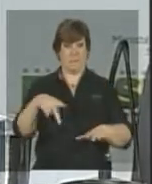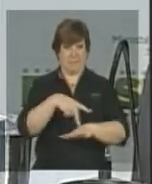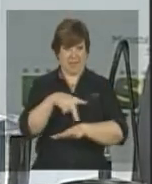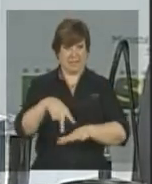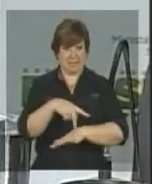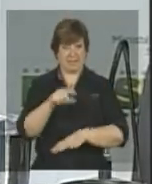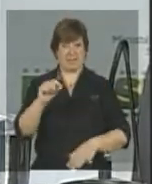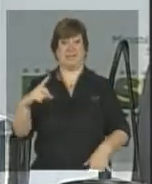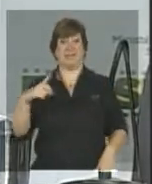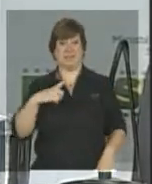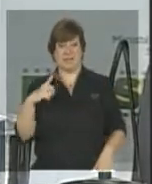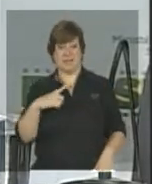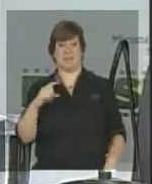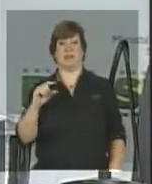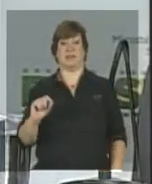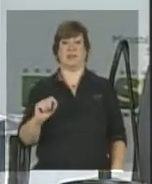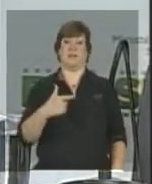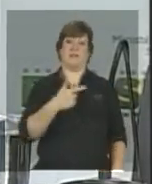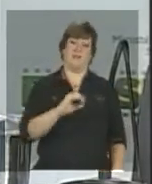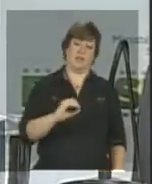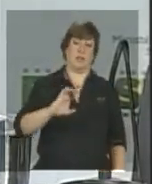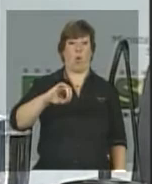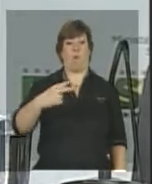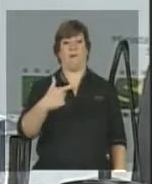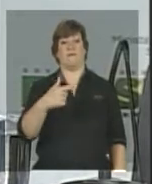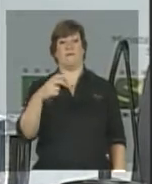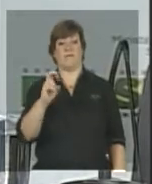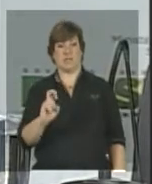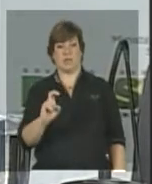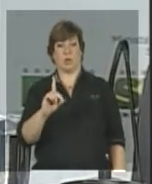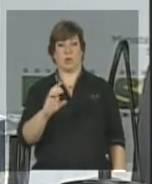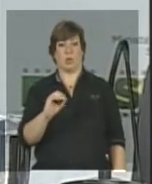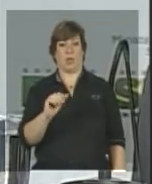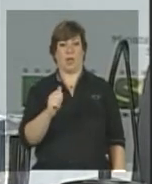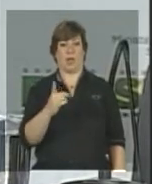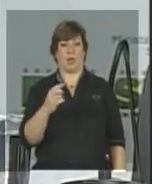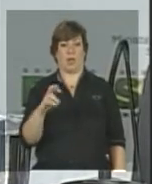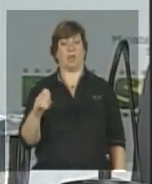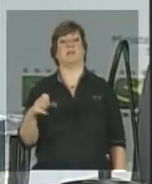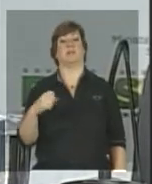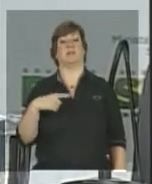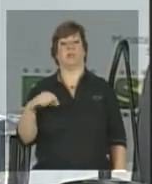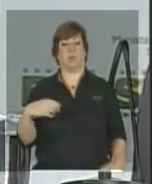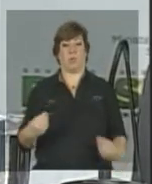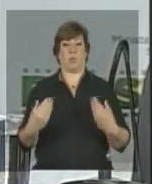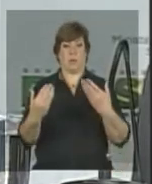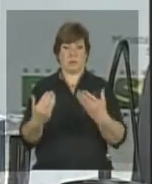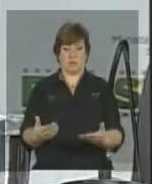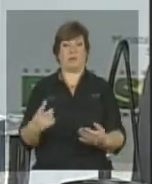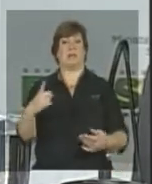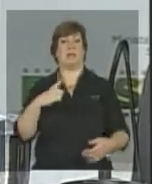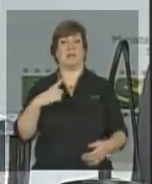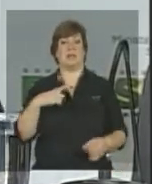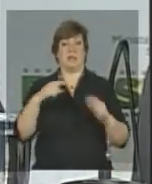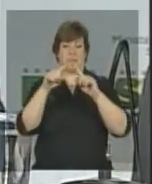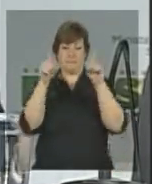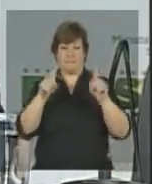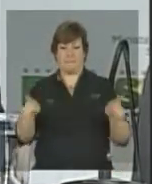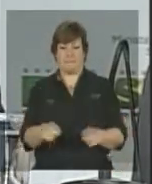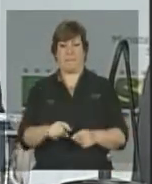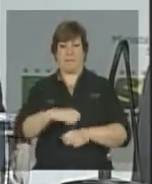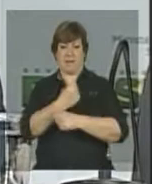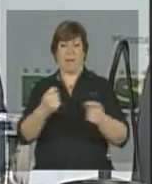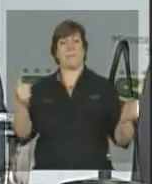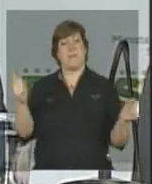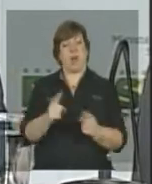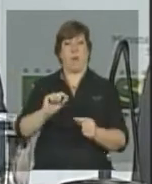têm 20 ou 25 doadores por milhão de população têm uma população bem menor e uma dimensão geográfica bem menor que o Brasil.